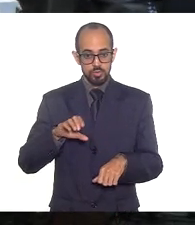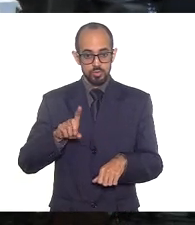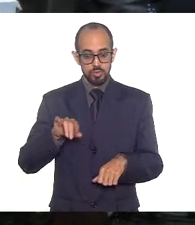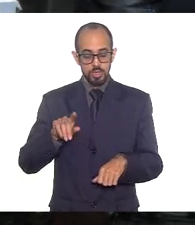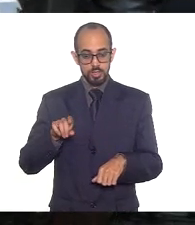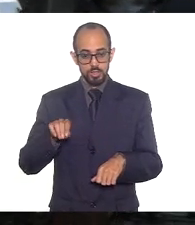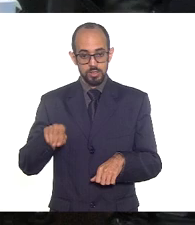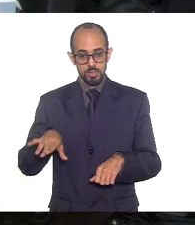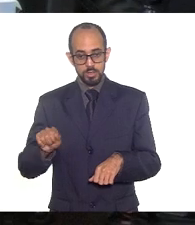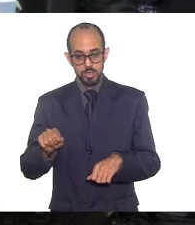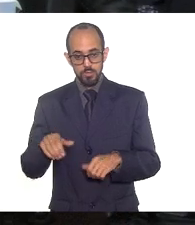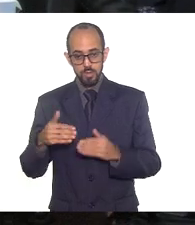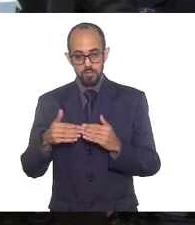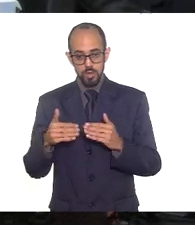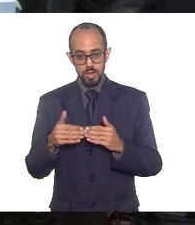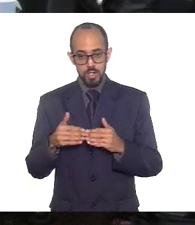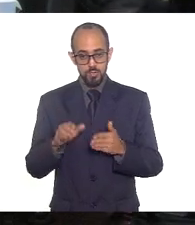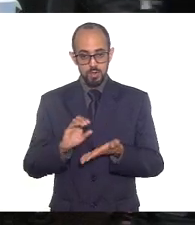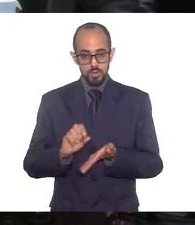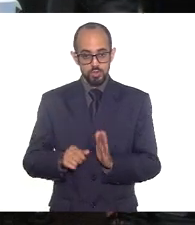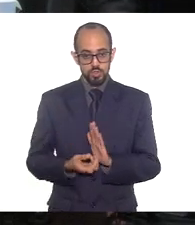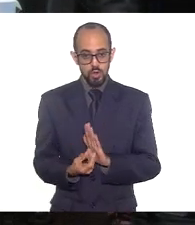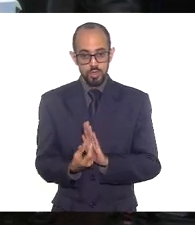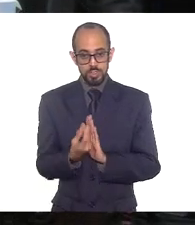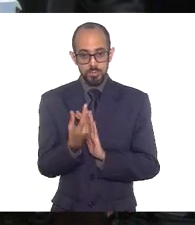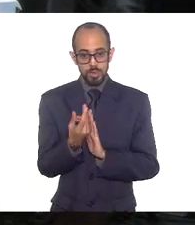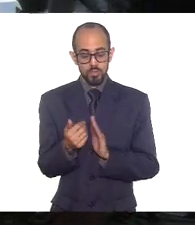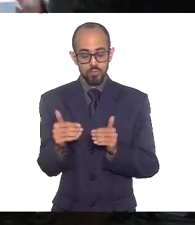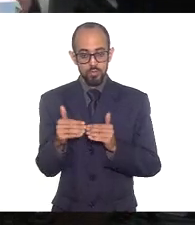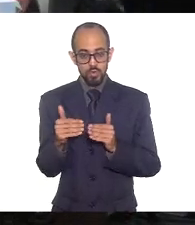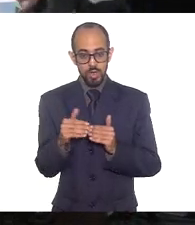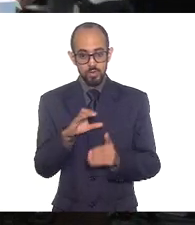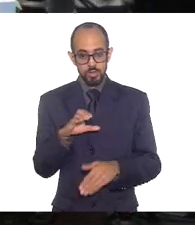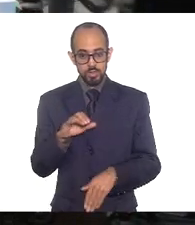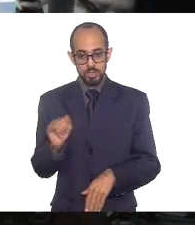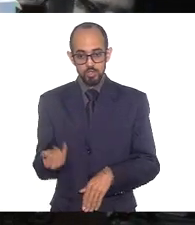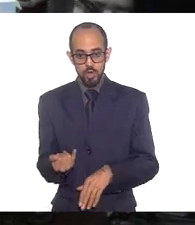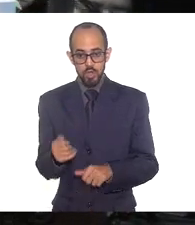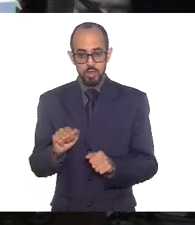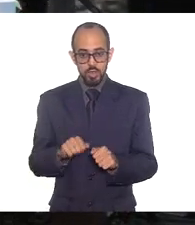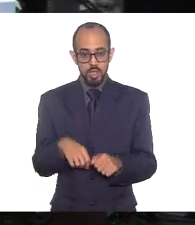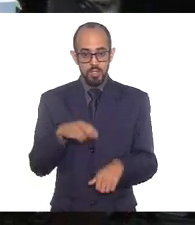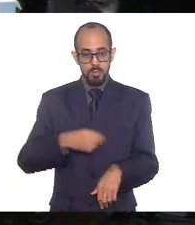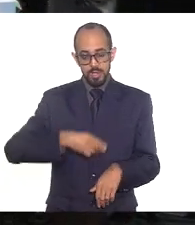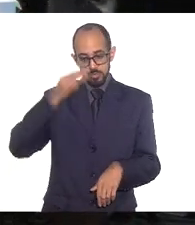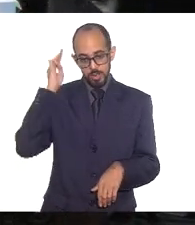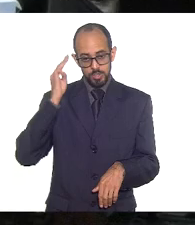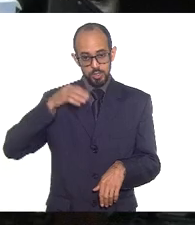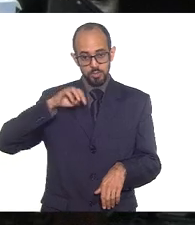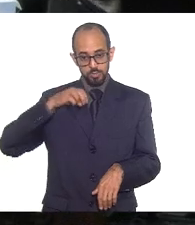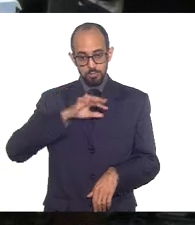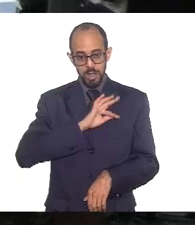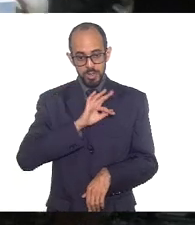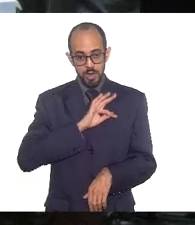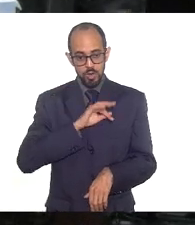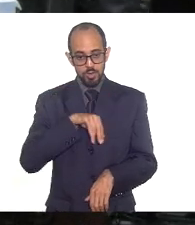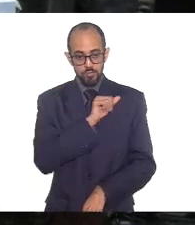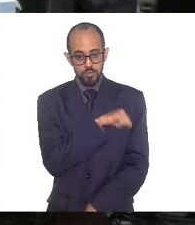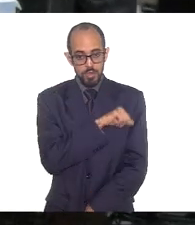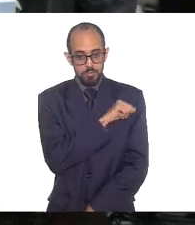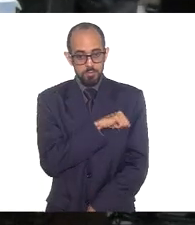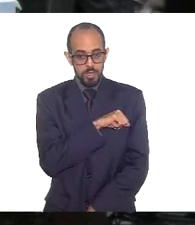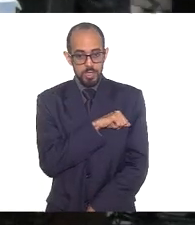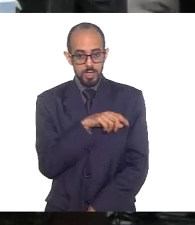favorável orçamento favorável aos membros da ccj ela todo o deputado Márcio Pacheco Marta Rocha enfermeira Rejane